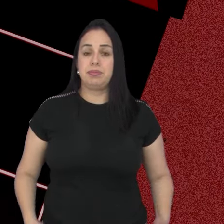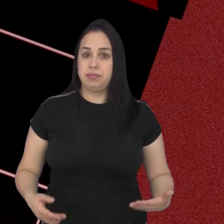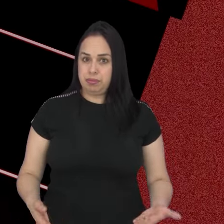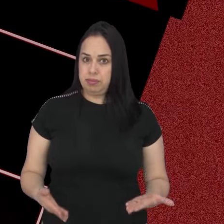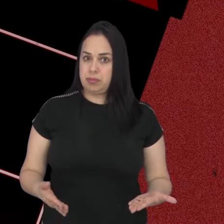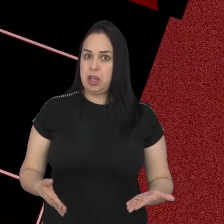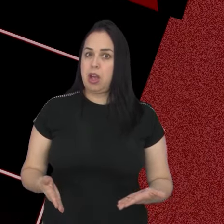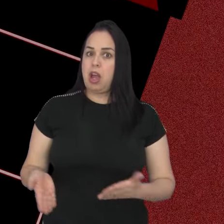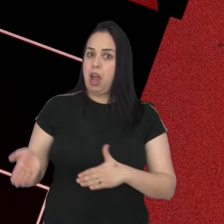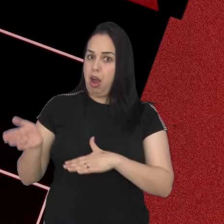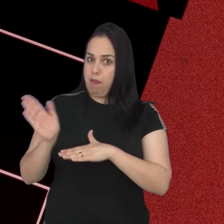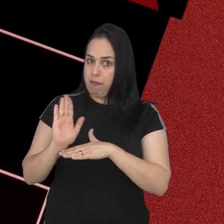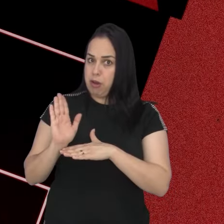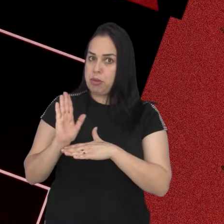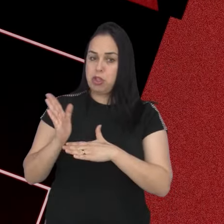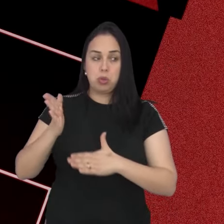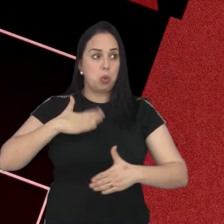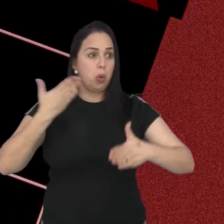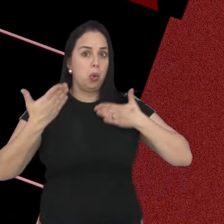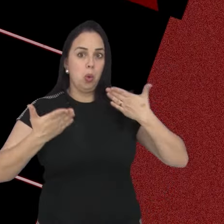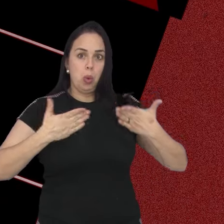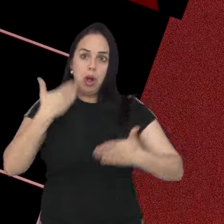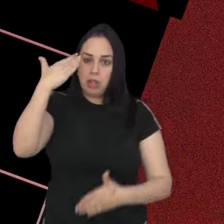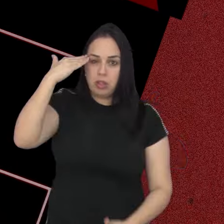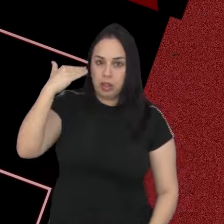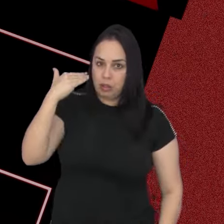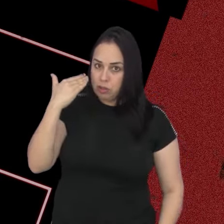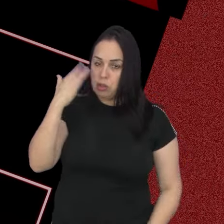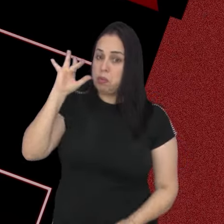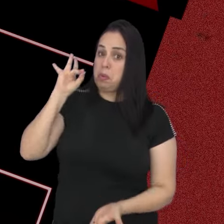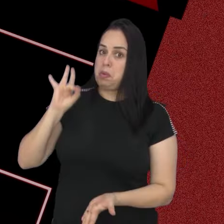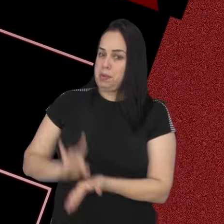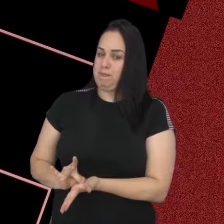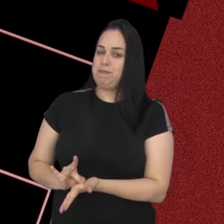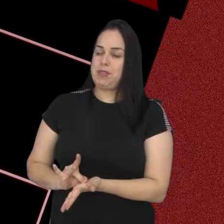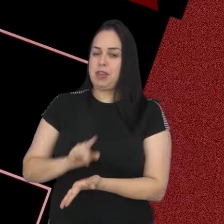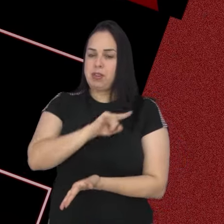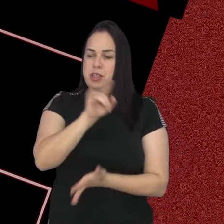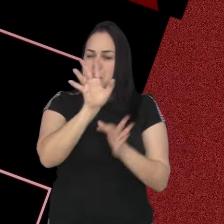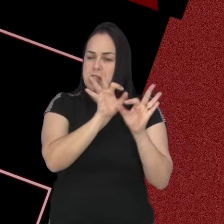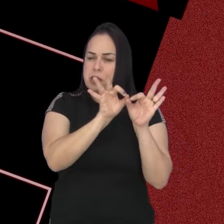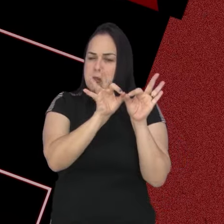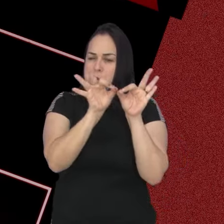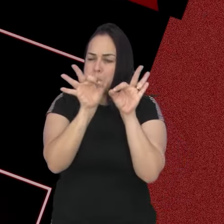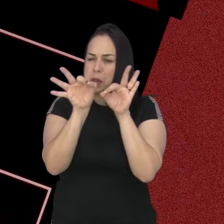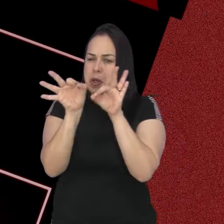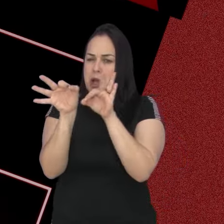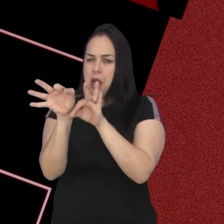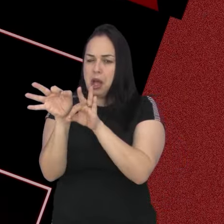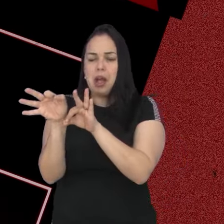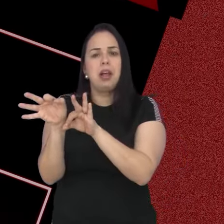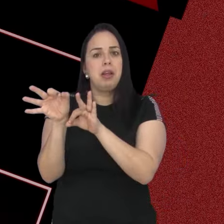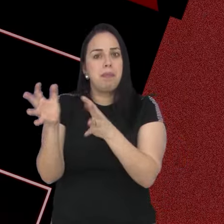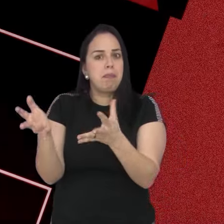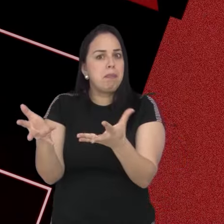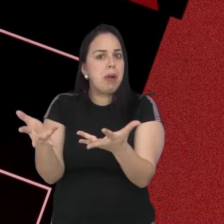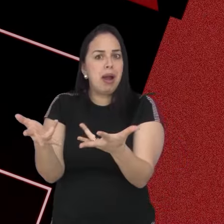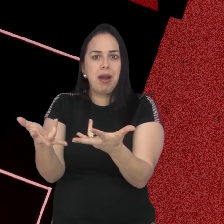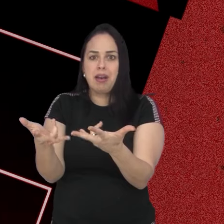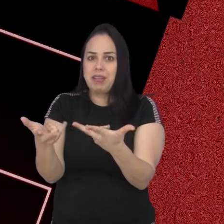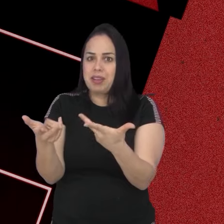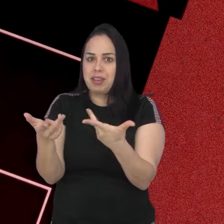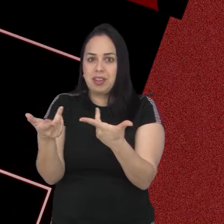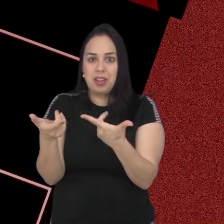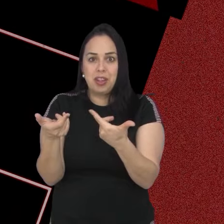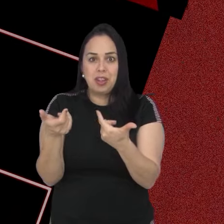É um típico filme de mistério coreano, bem original e te prende. É espetacular. E o final